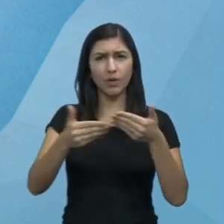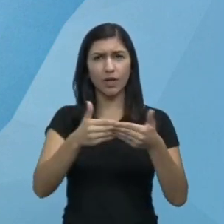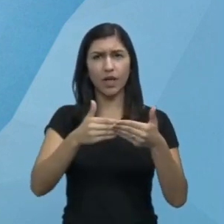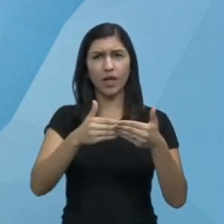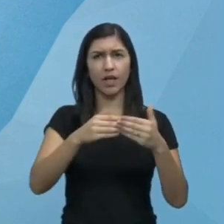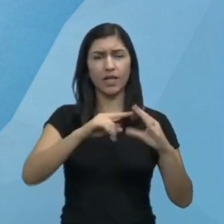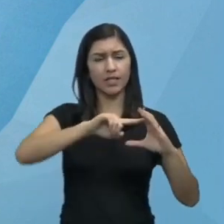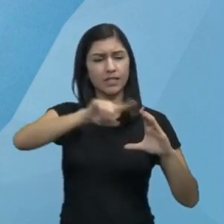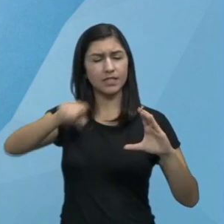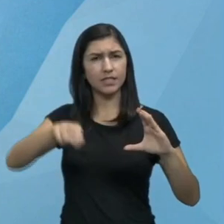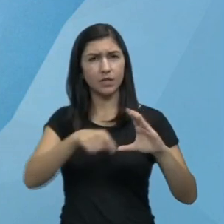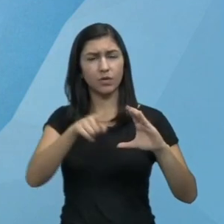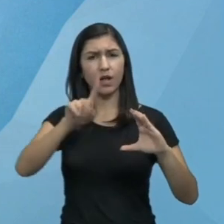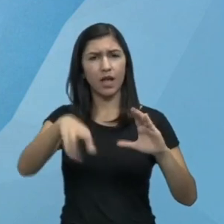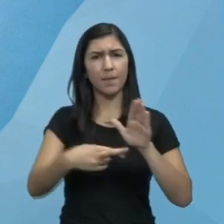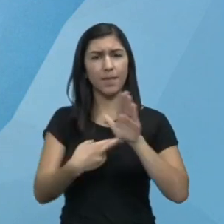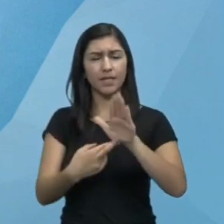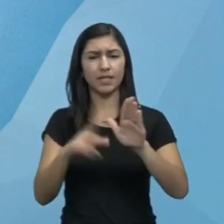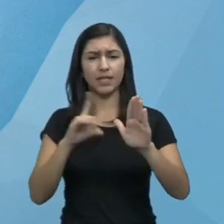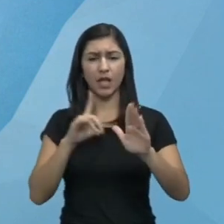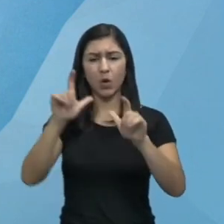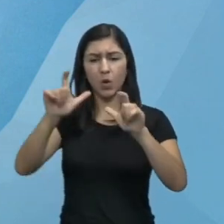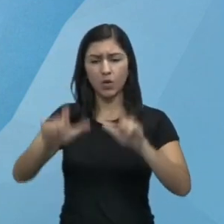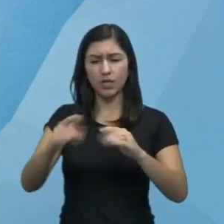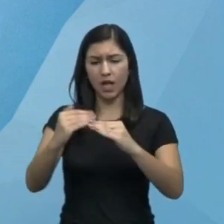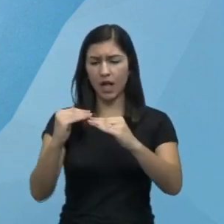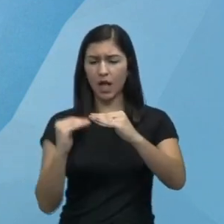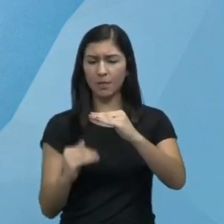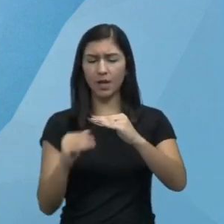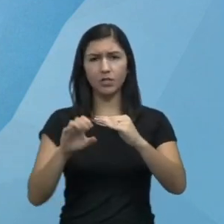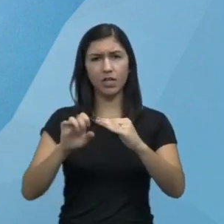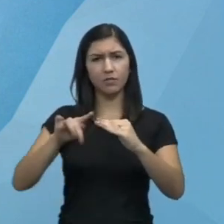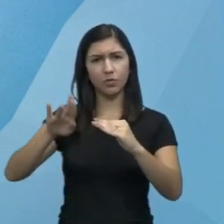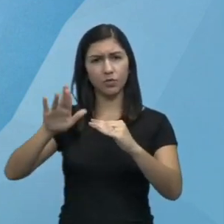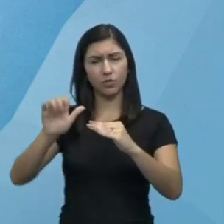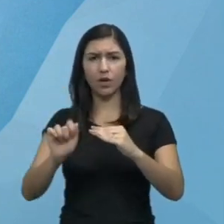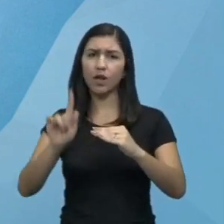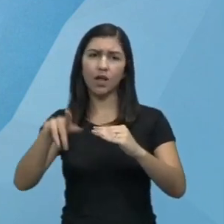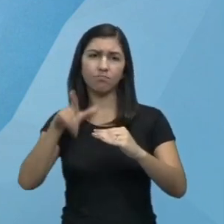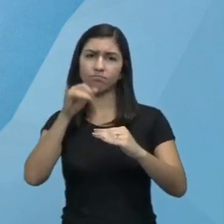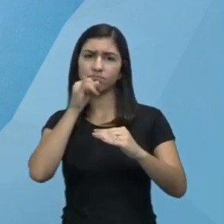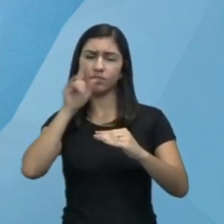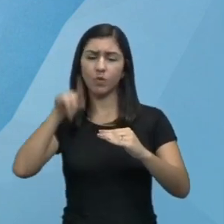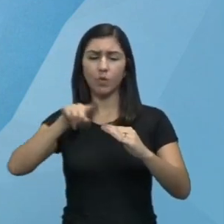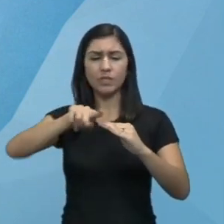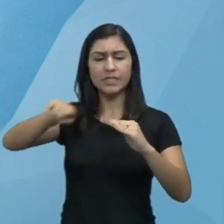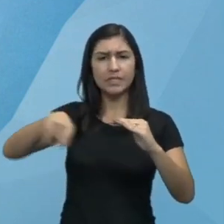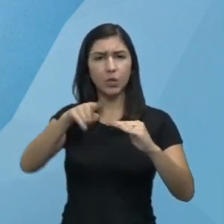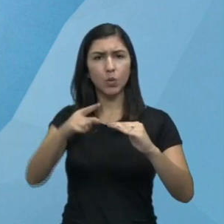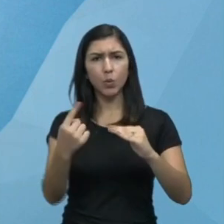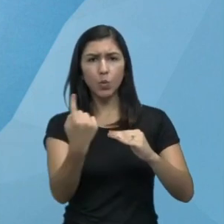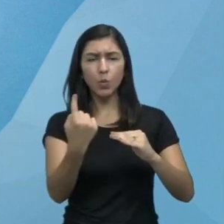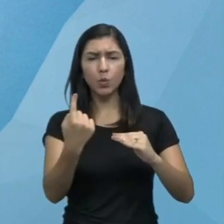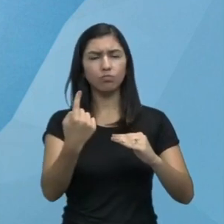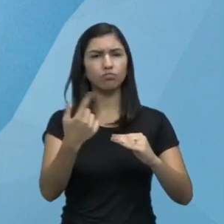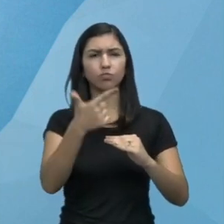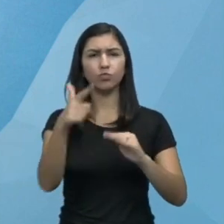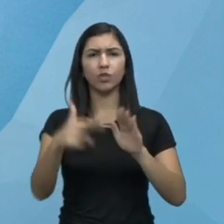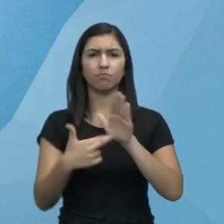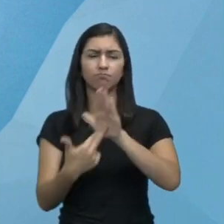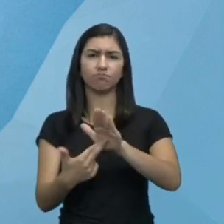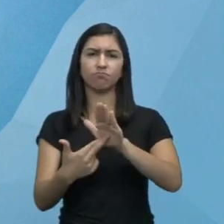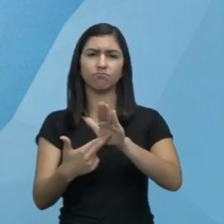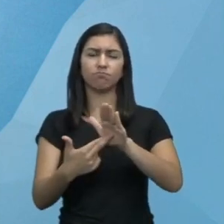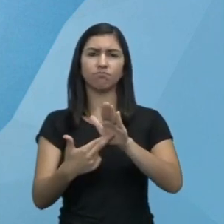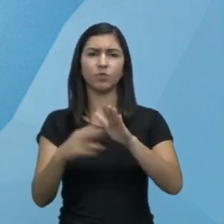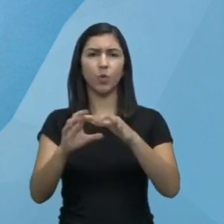Mohr representativo esteja localizado abaixo da envoltória, como é o caso do círculo 1, não corresponde a uma condição